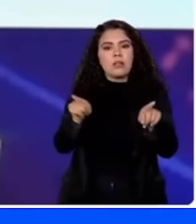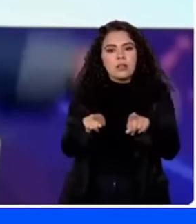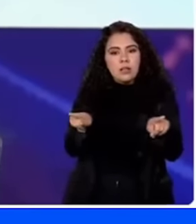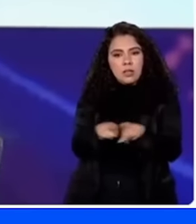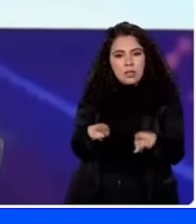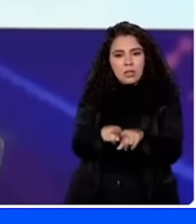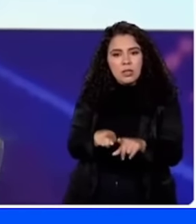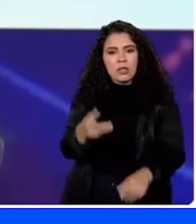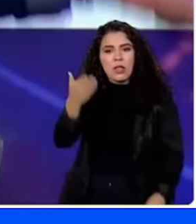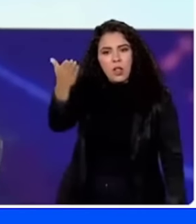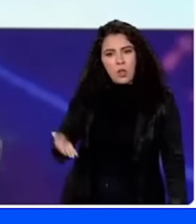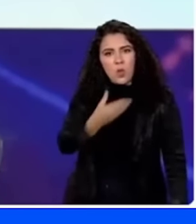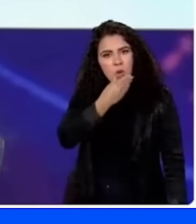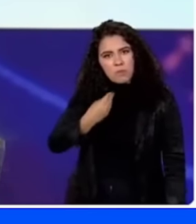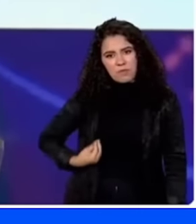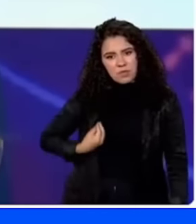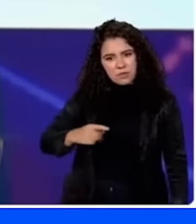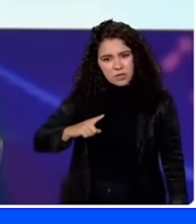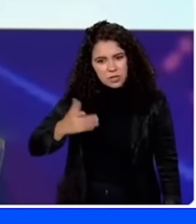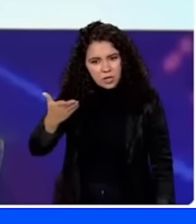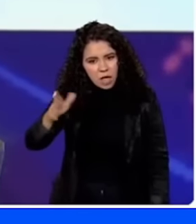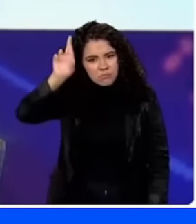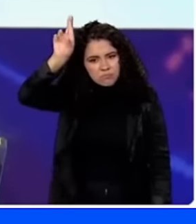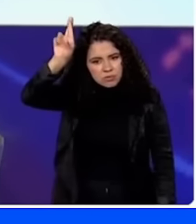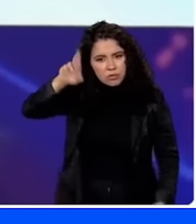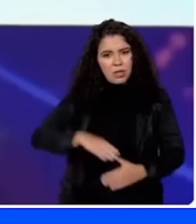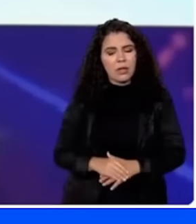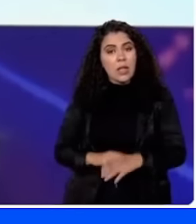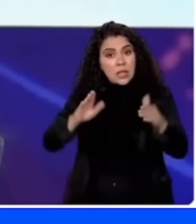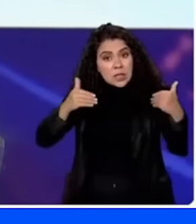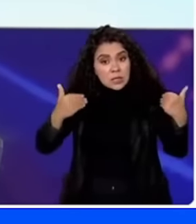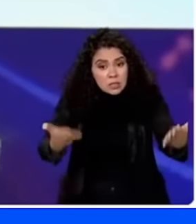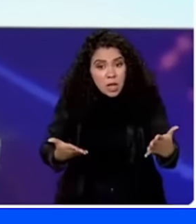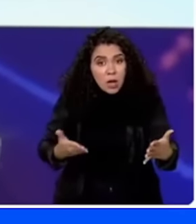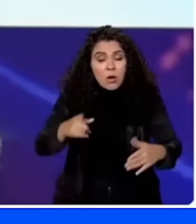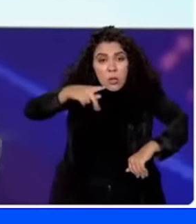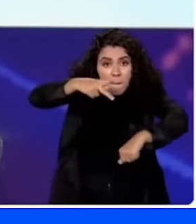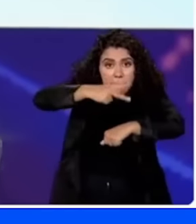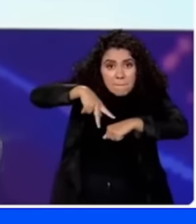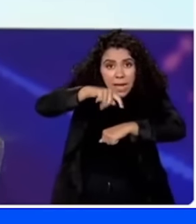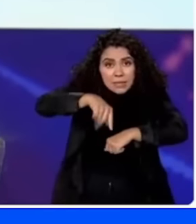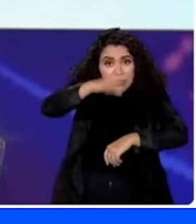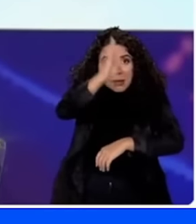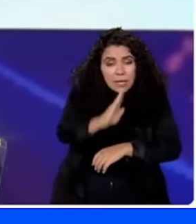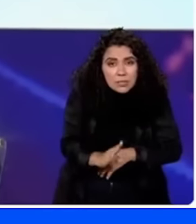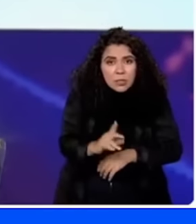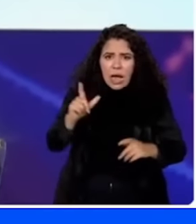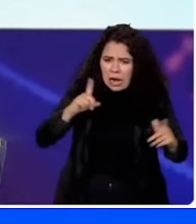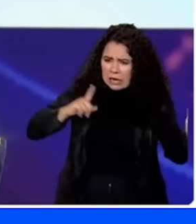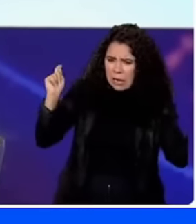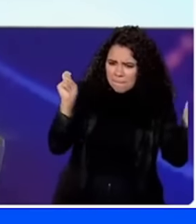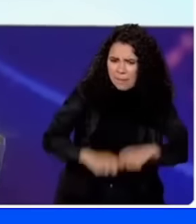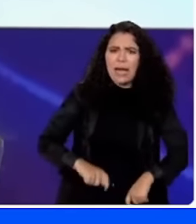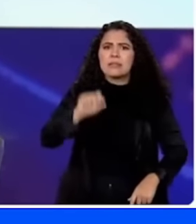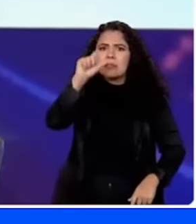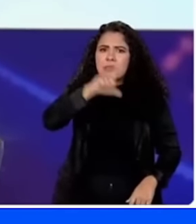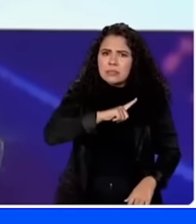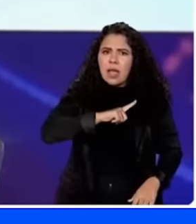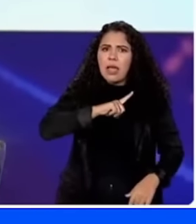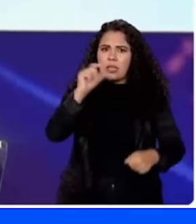que ainda hoje está vivo aí. Ou seja, se um país é capaz de produzir uma empresa dessa,